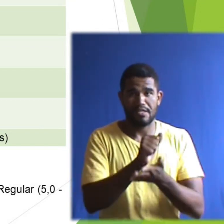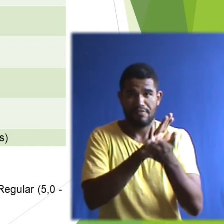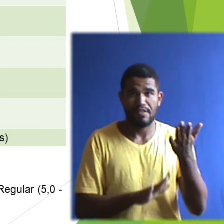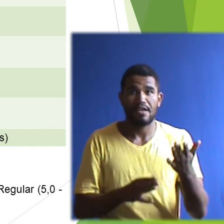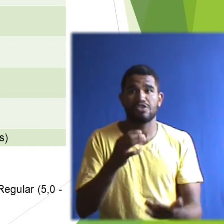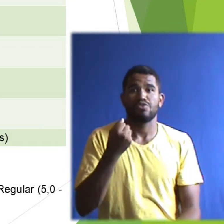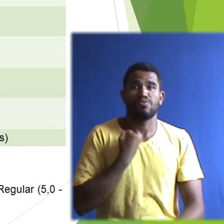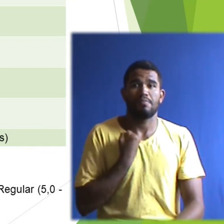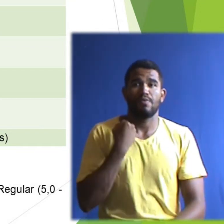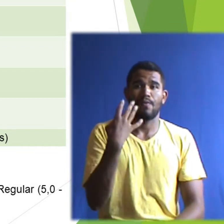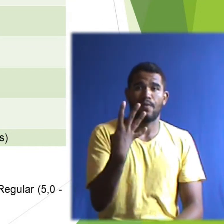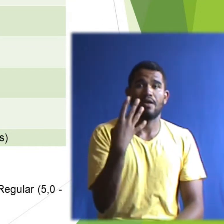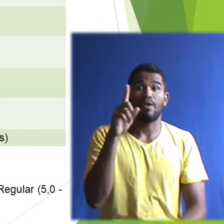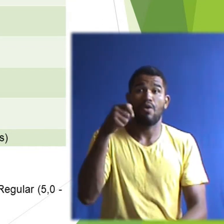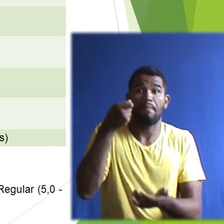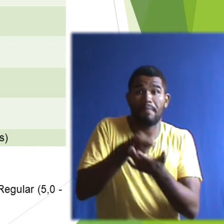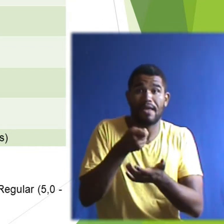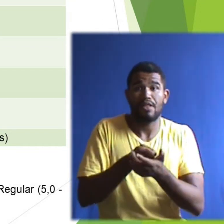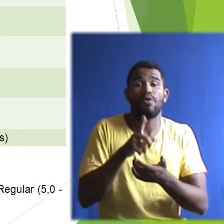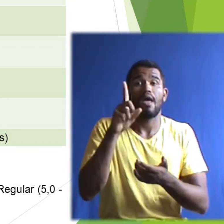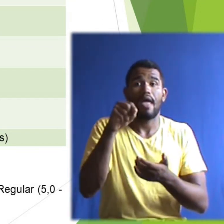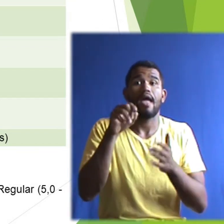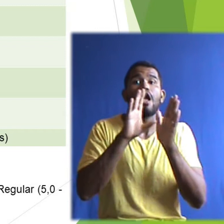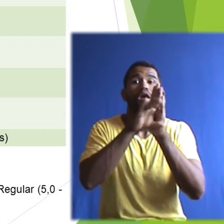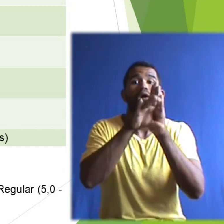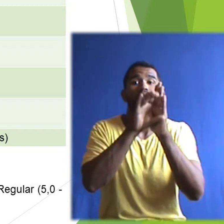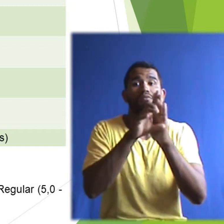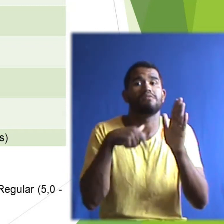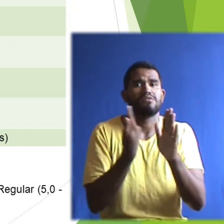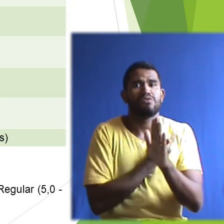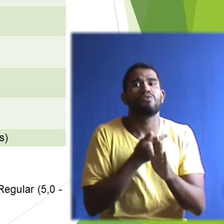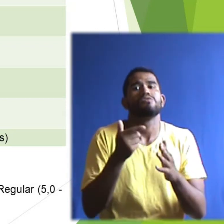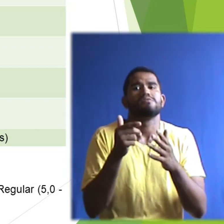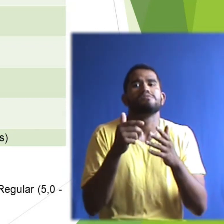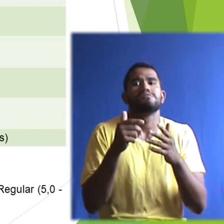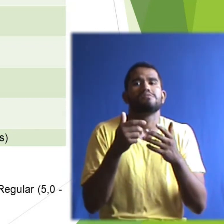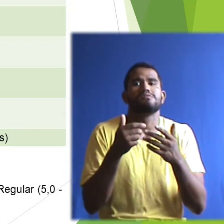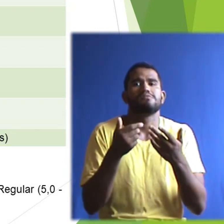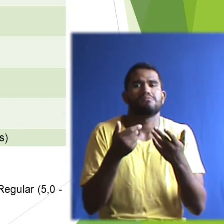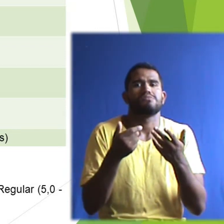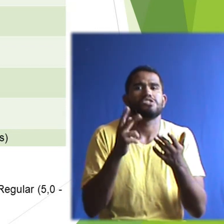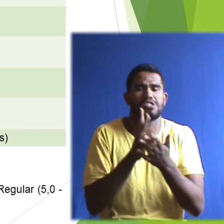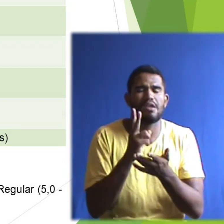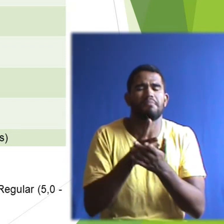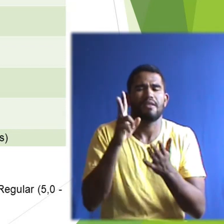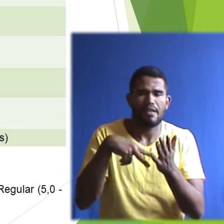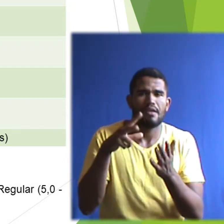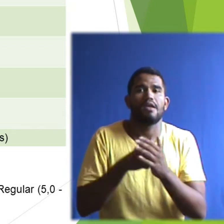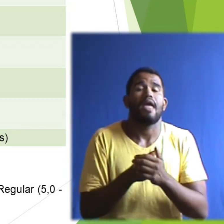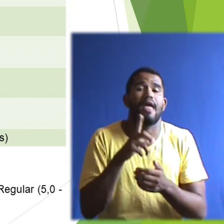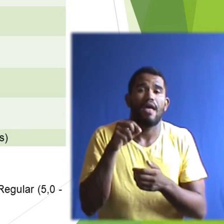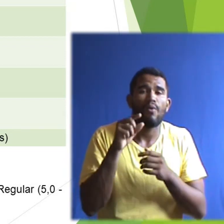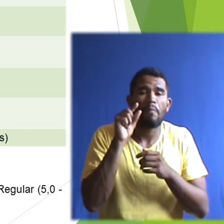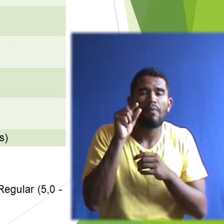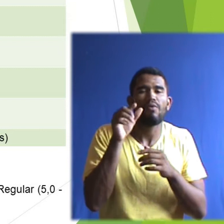2, também facultativa, é comentário e interação. Durante os vídeos, eu vou fazer muita pergunta retórica para vocês, muitas